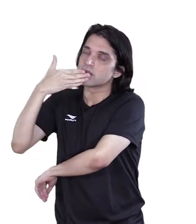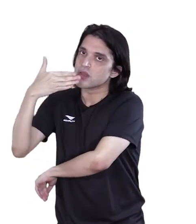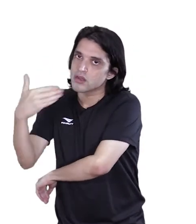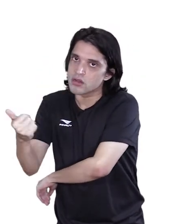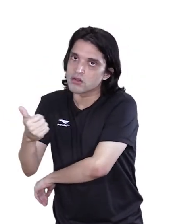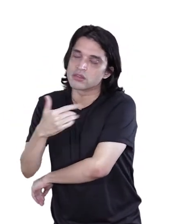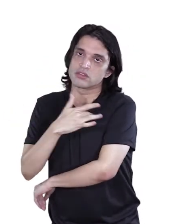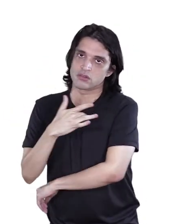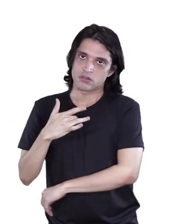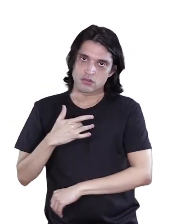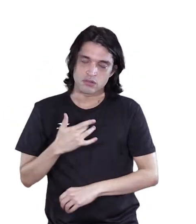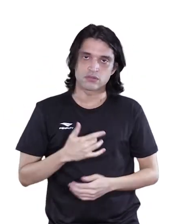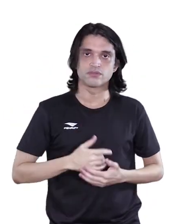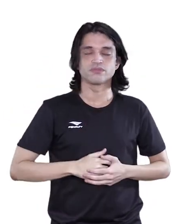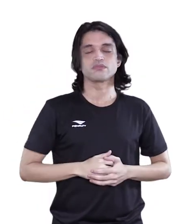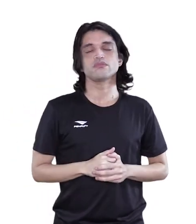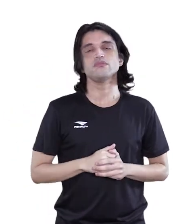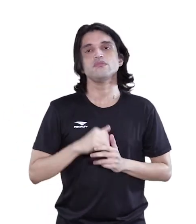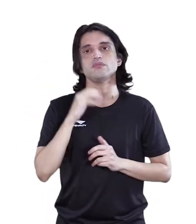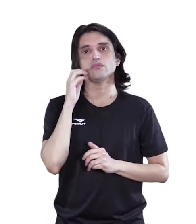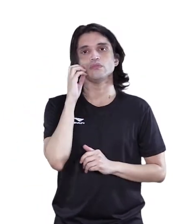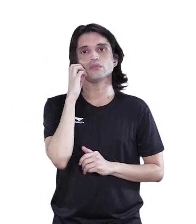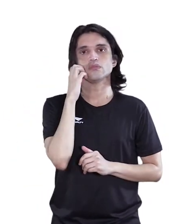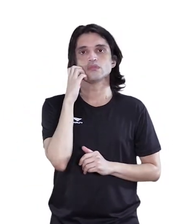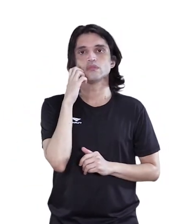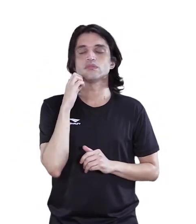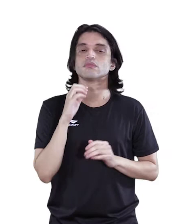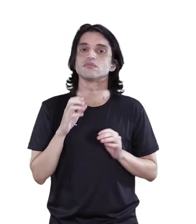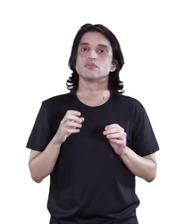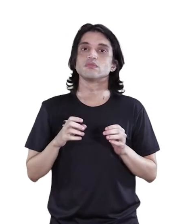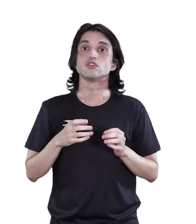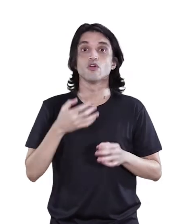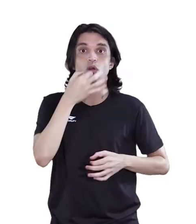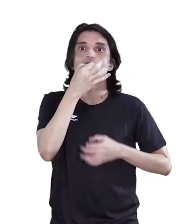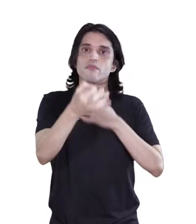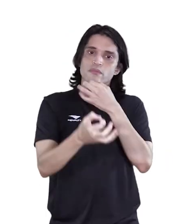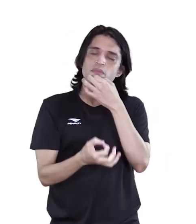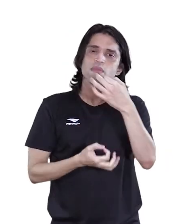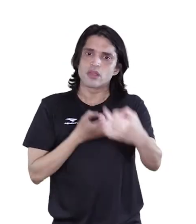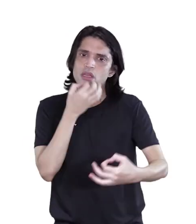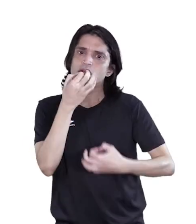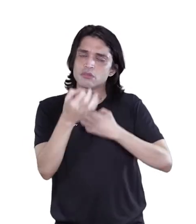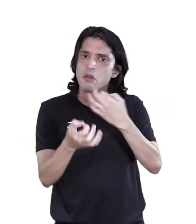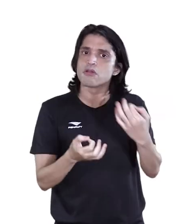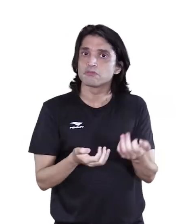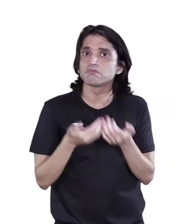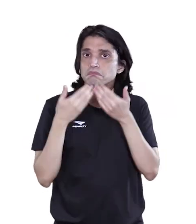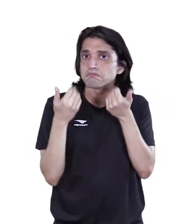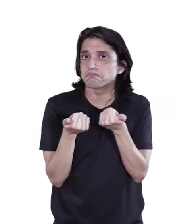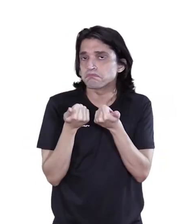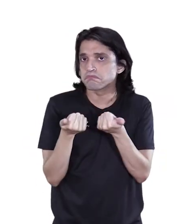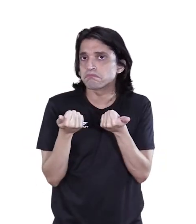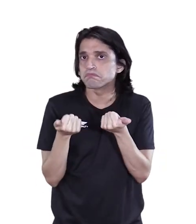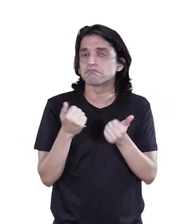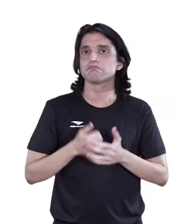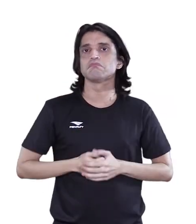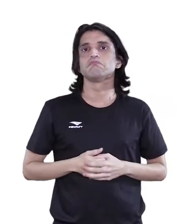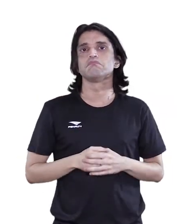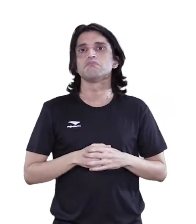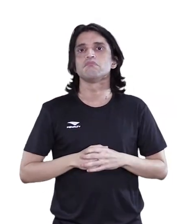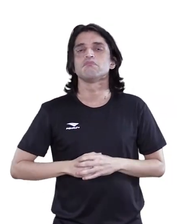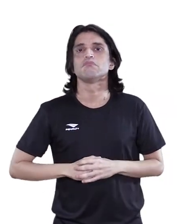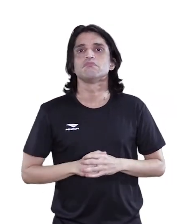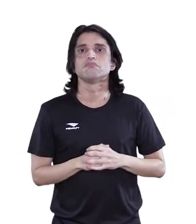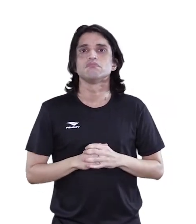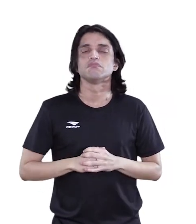doses. Observamos que há argumentos plausíveis para ambas as teses. Contudo, quem tiver os